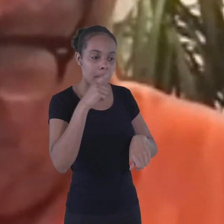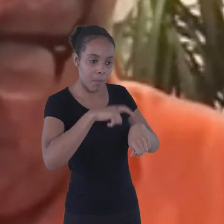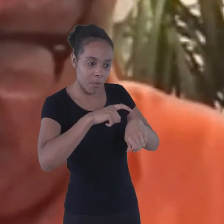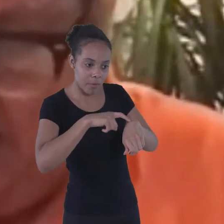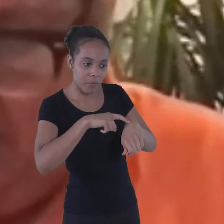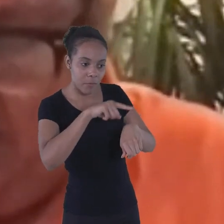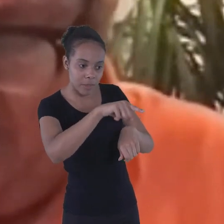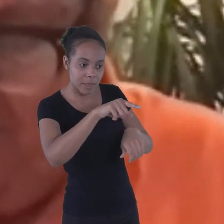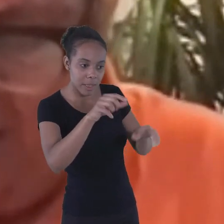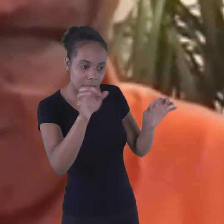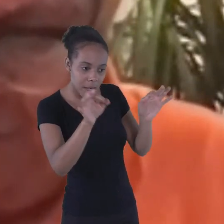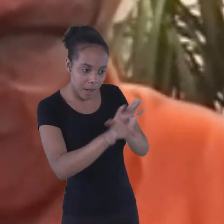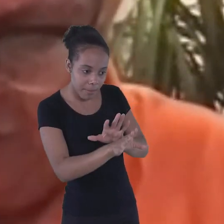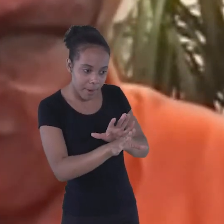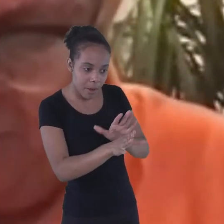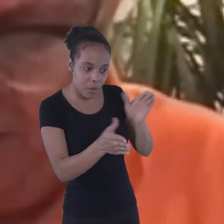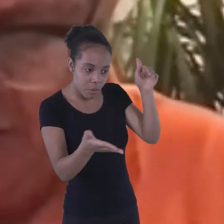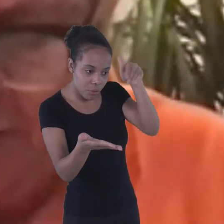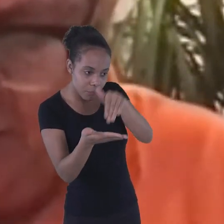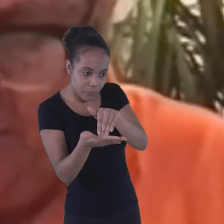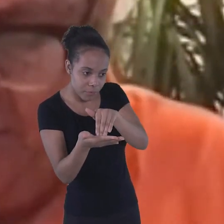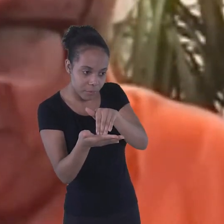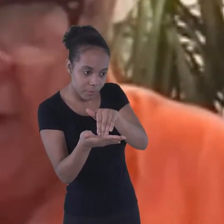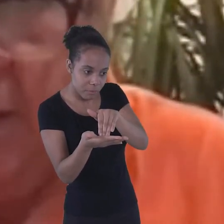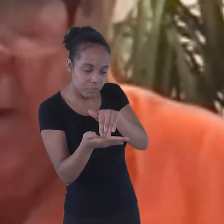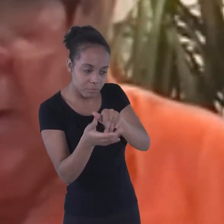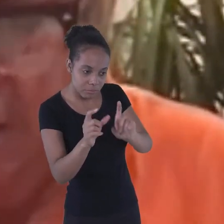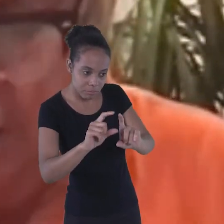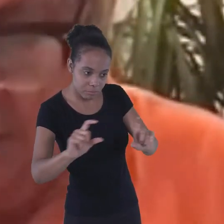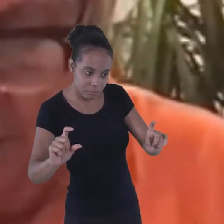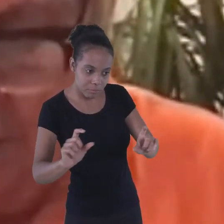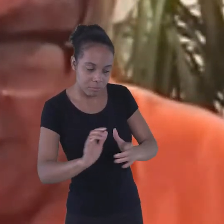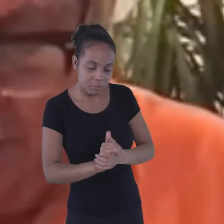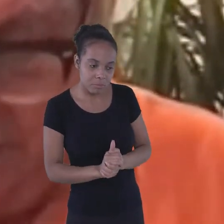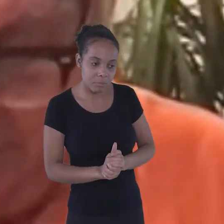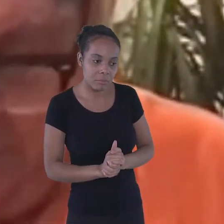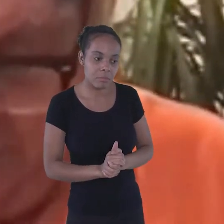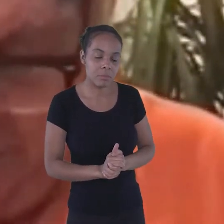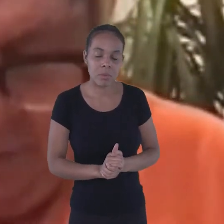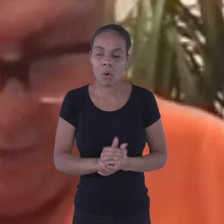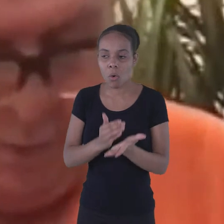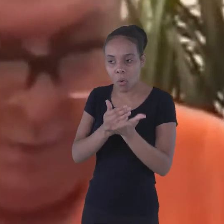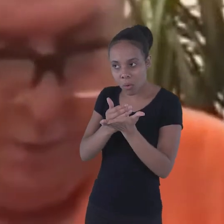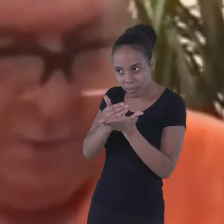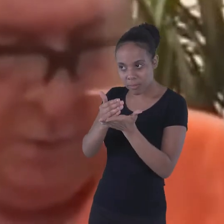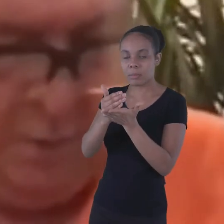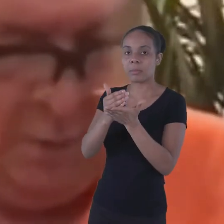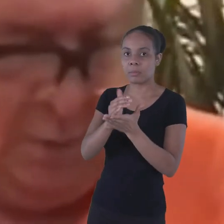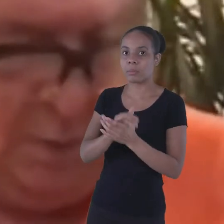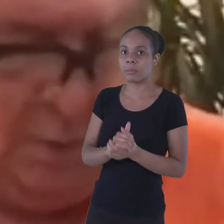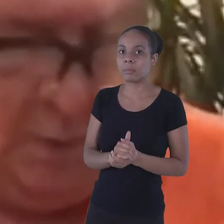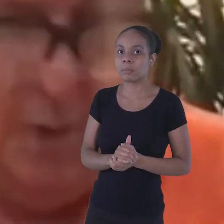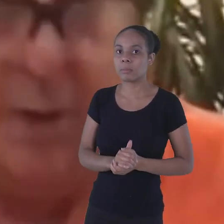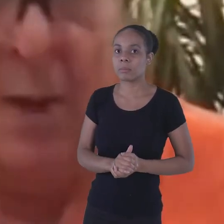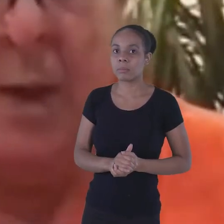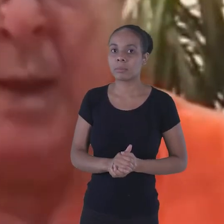parágrafo. Você começa do começo mesmo. Começa no 146. Amigo, que posso fazer para te ajudar?